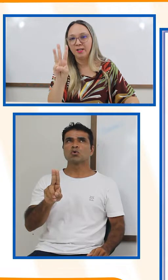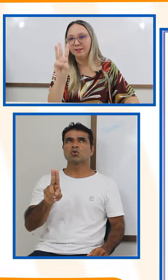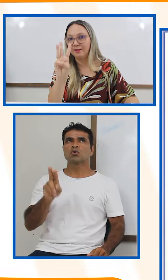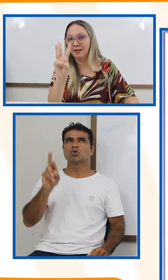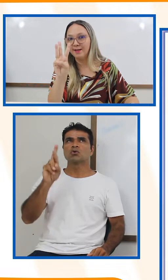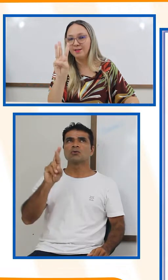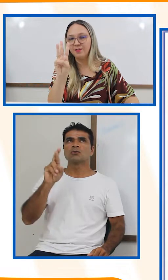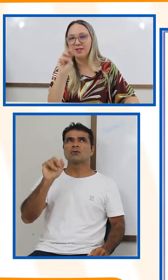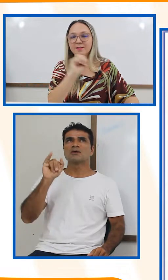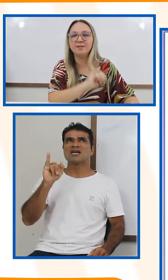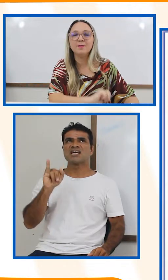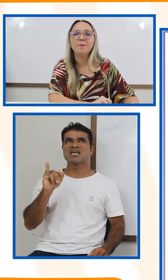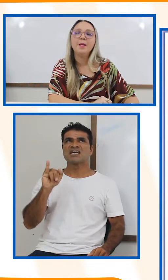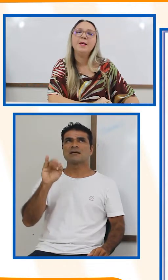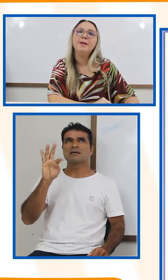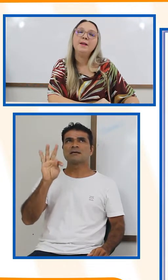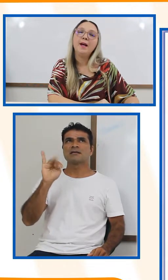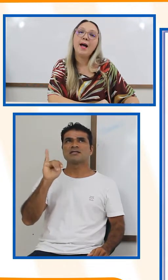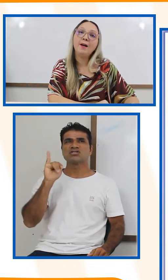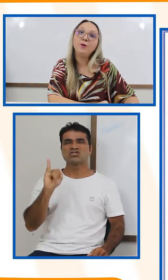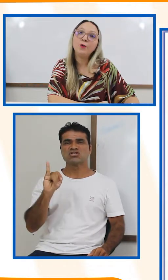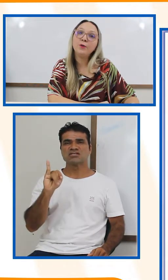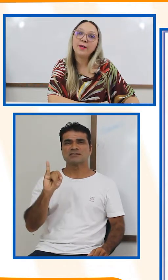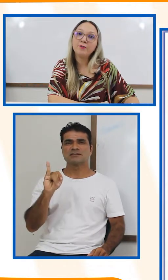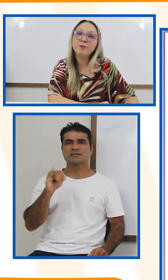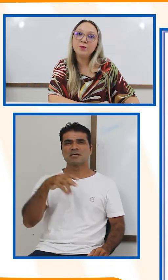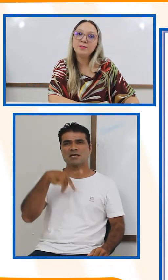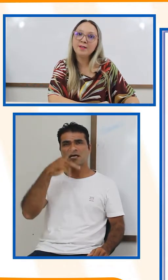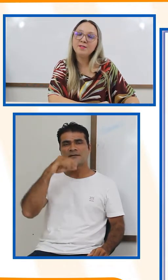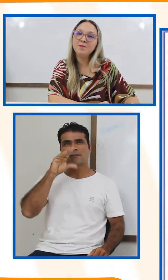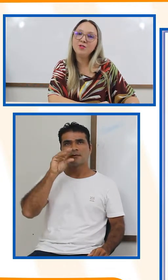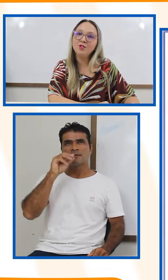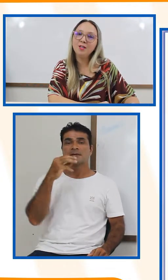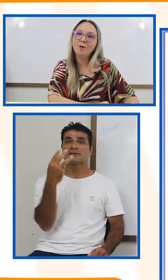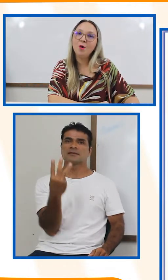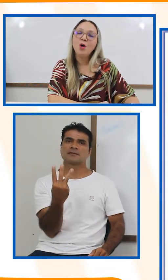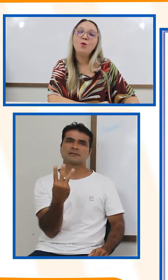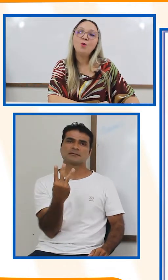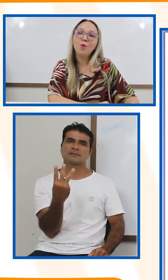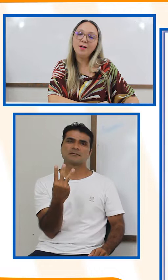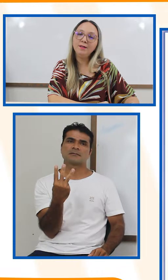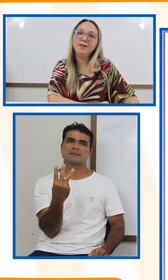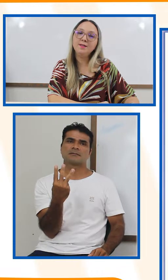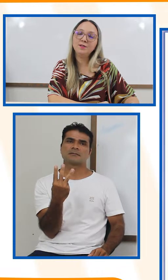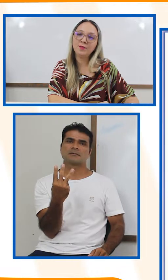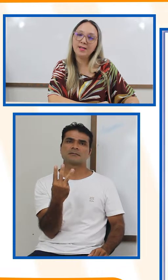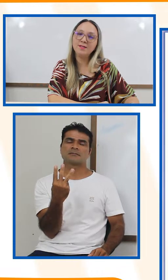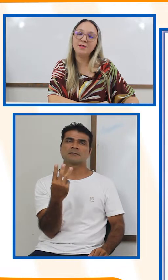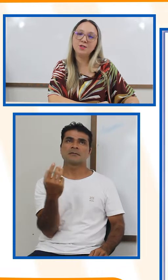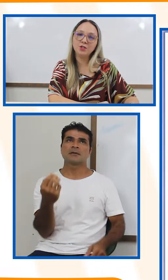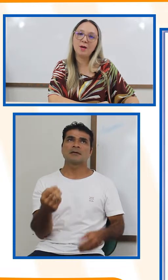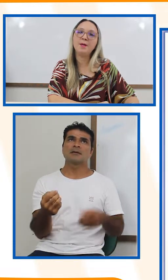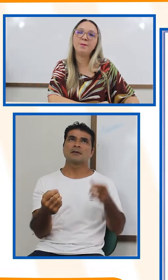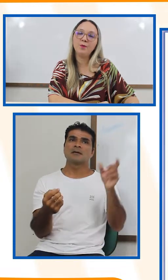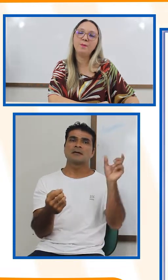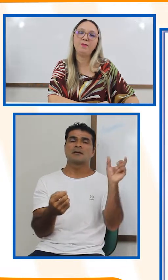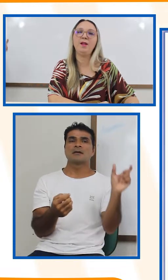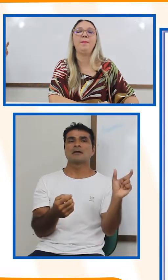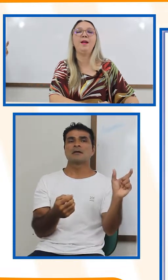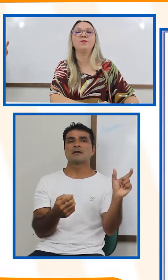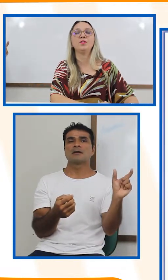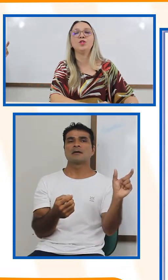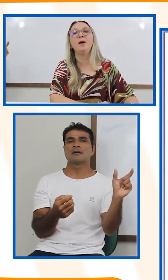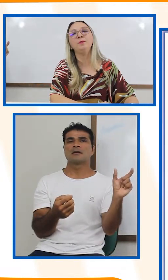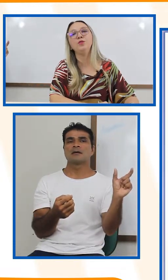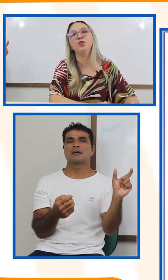Juriti. Três vezes. Agora eu quero que vocês me digam quantas vezes a gente abre a boca para